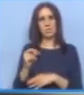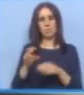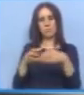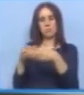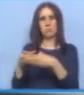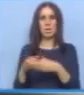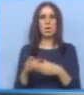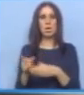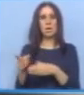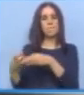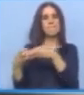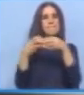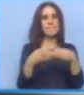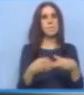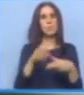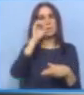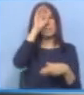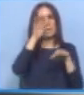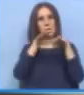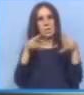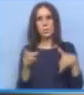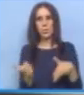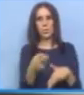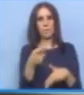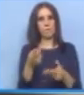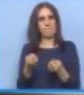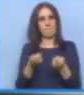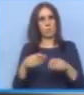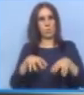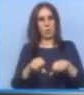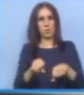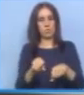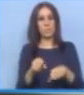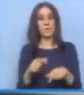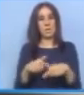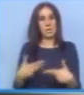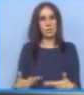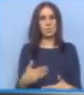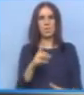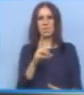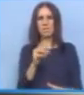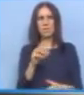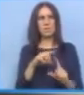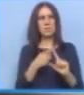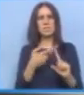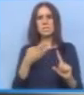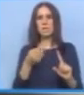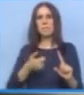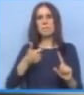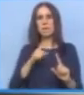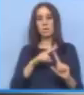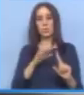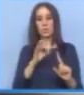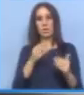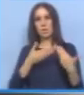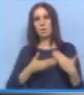minas pelos colonos na altura. E acontece neste momento, desde os anos 60, 70, mas sobretudo a partir dos anos